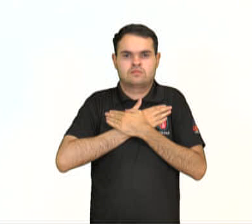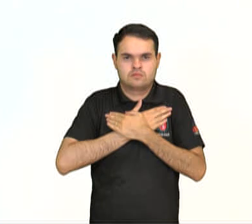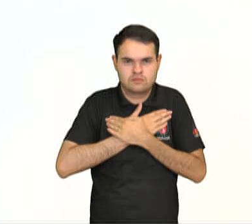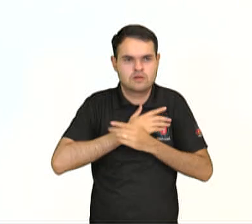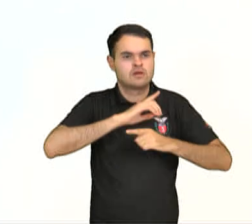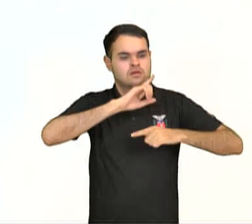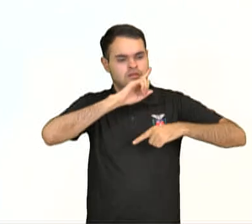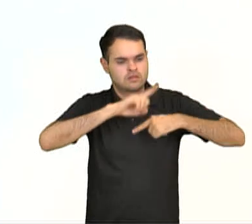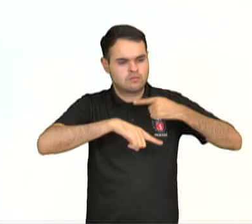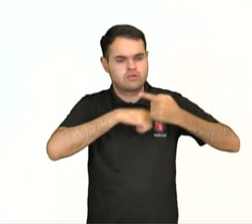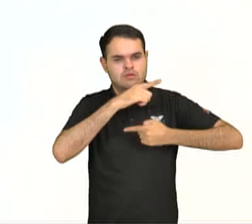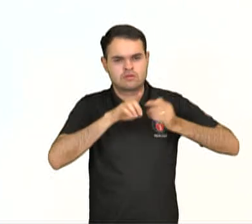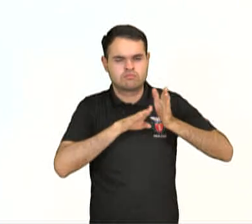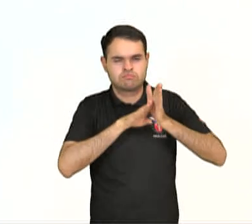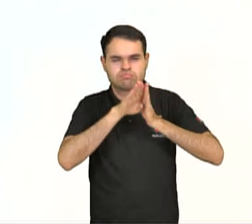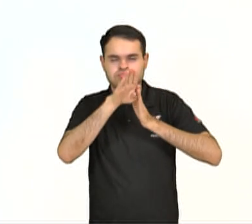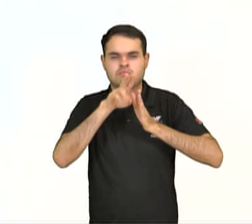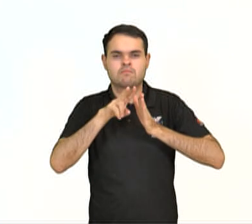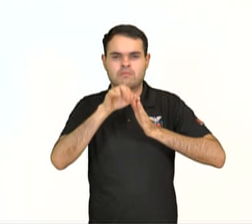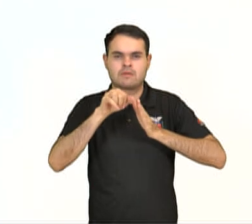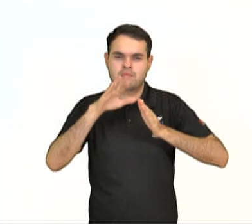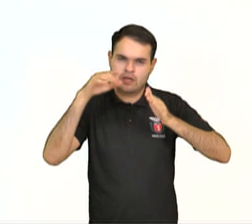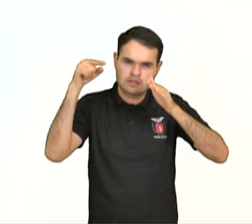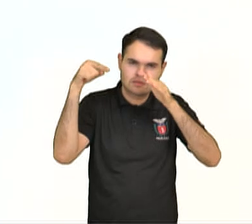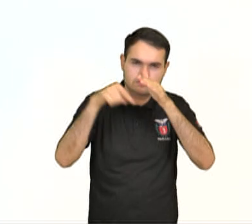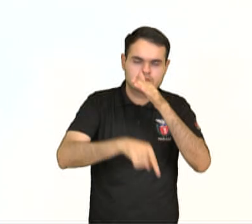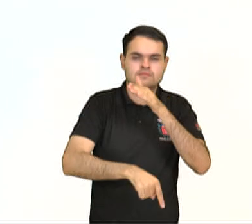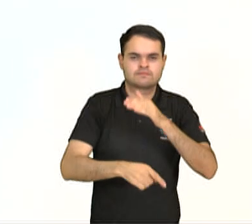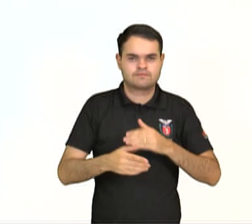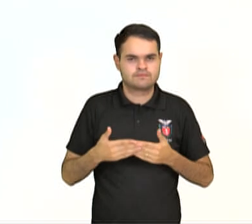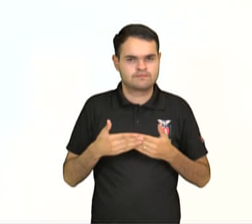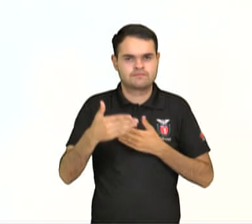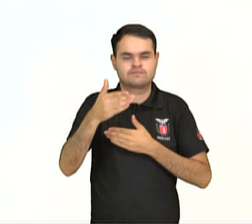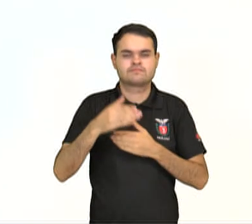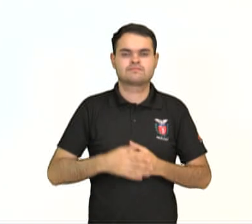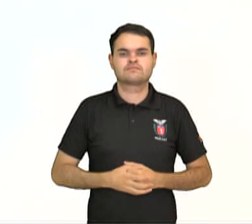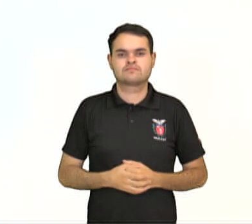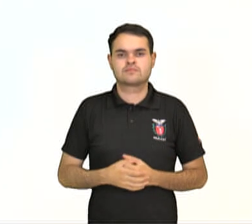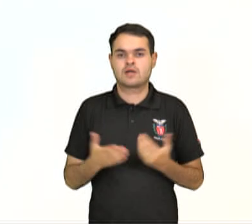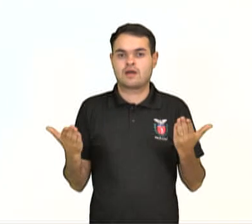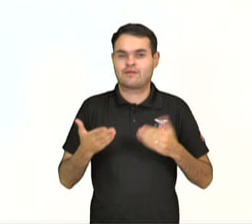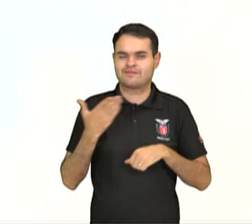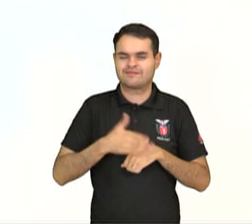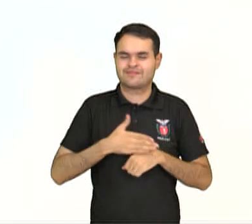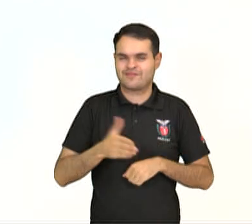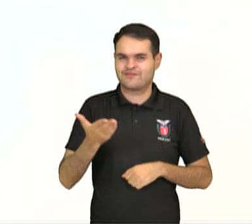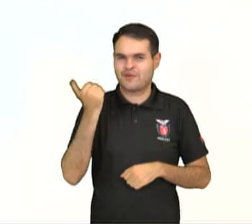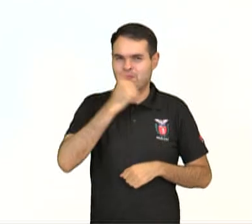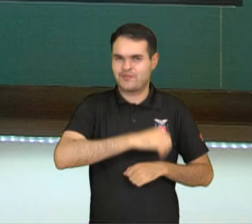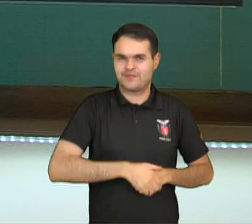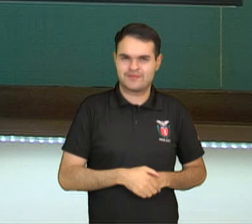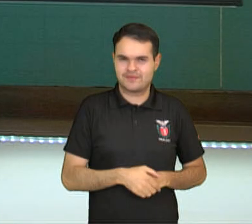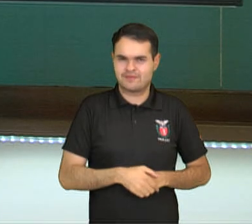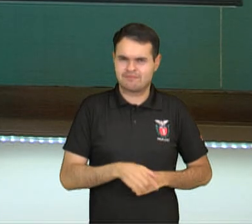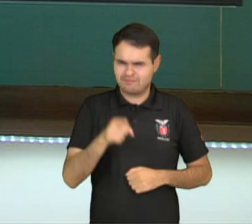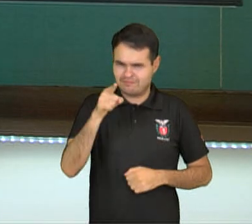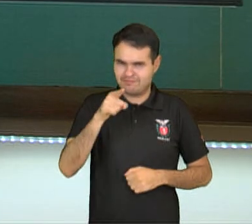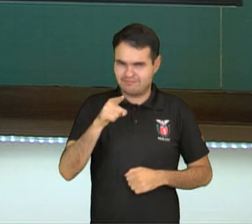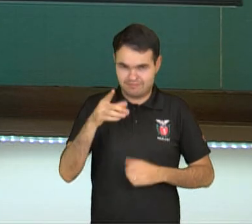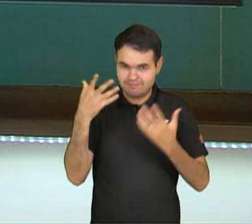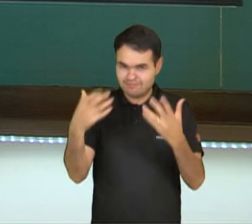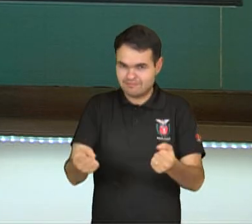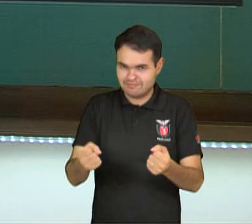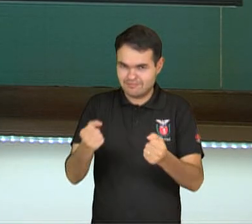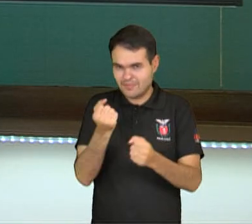para os mais complexos, ok? Para frente então, vamos praticar agora? Será que você encara aí fazer